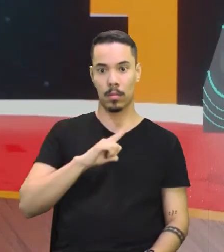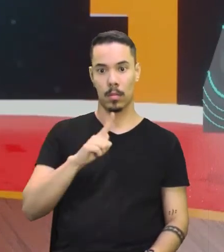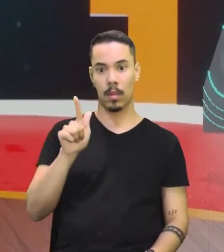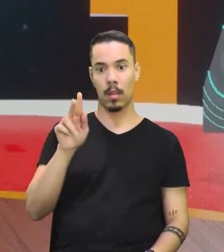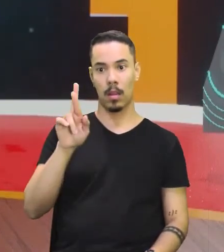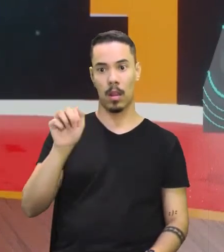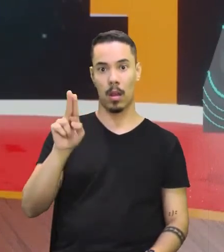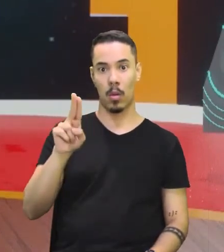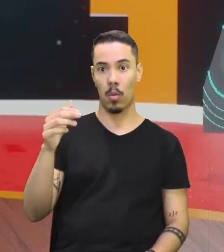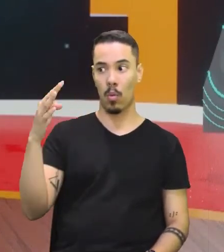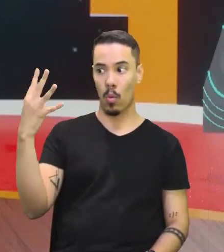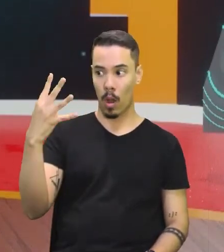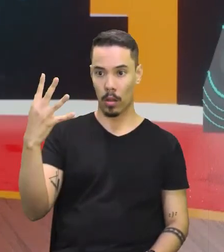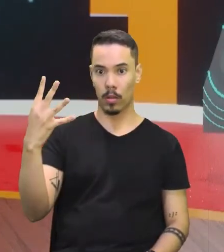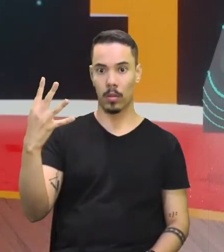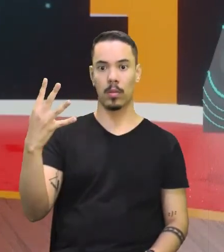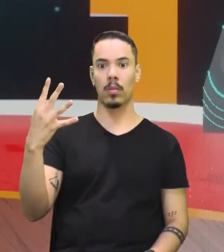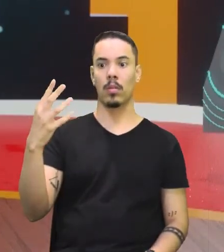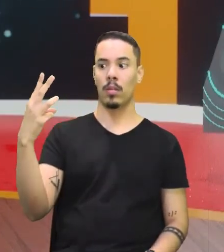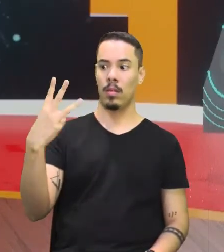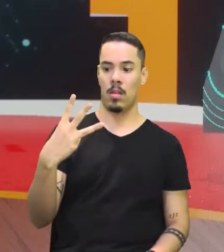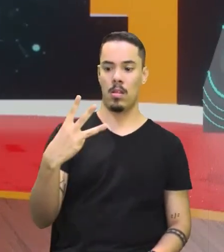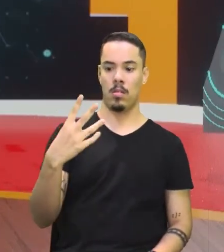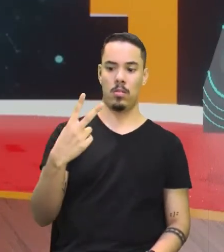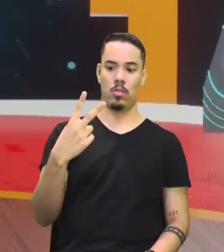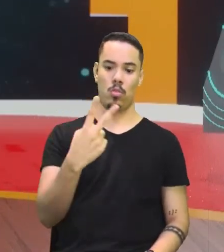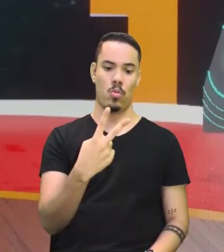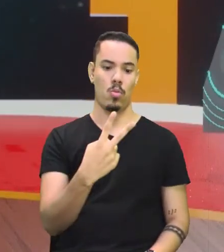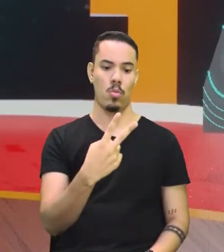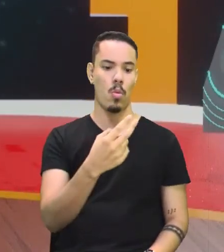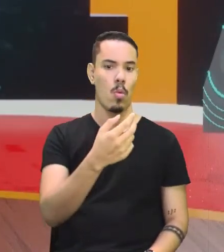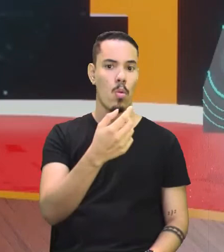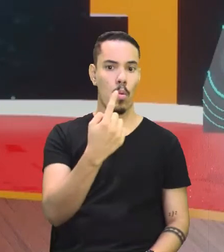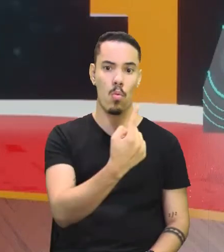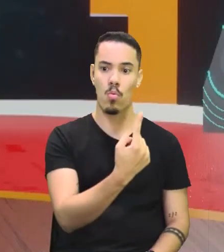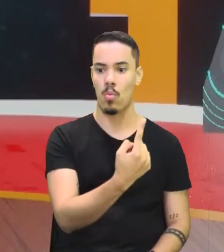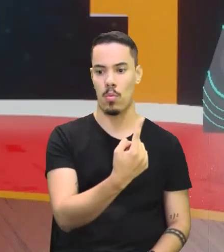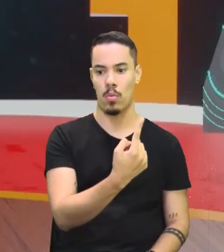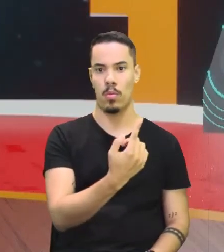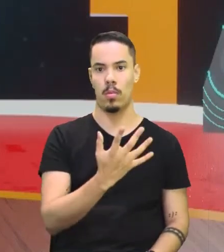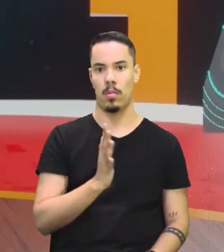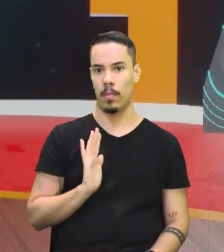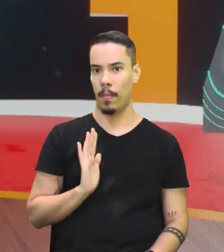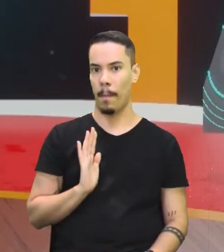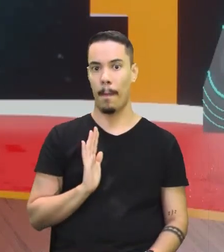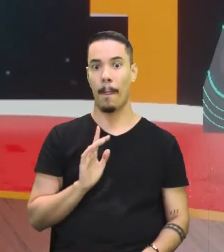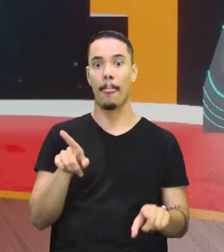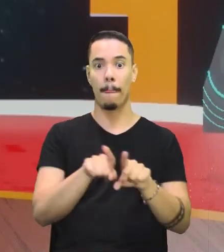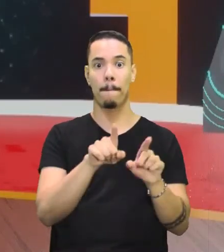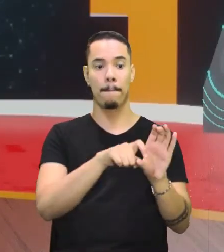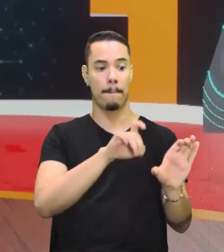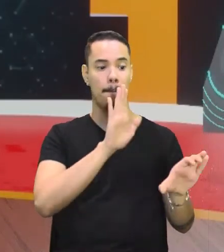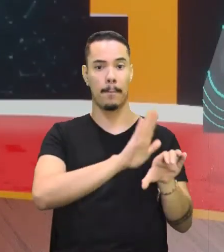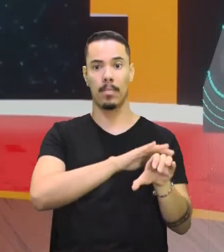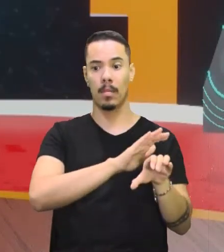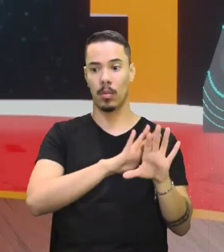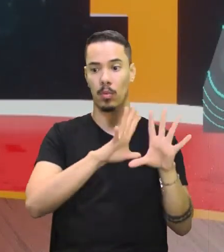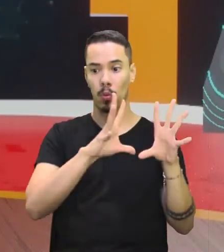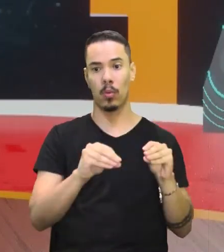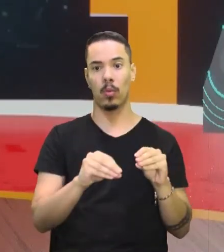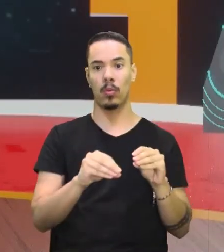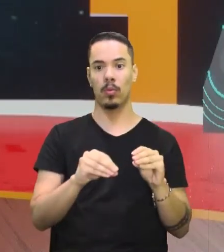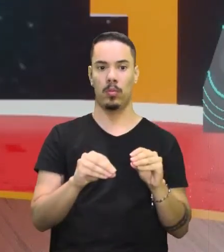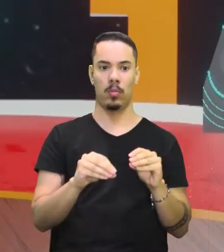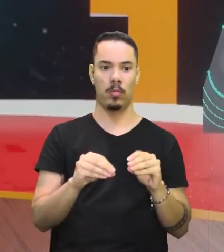4, eu tenho que ter grau 4, grau 3, grau 2, grau 1... e o termo independente. Tem que ter todos. Então, completo